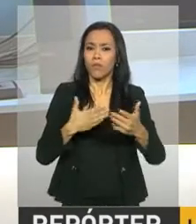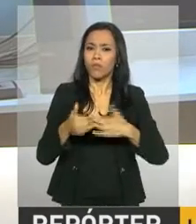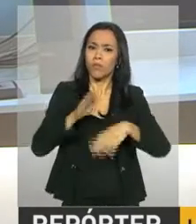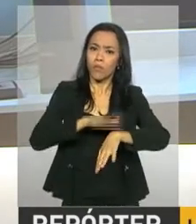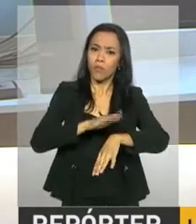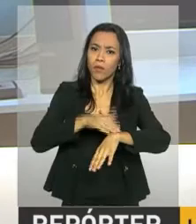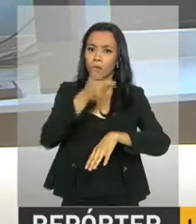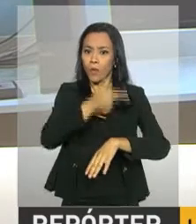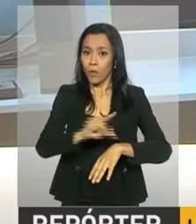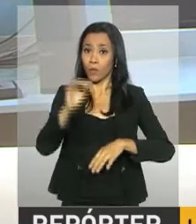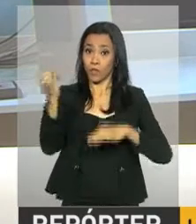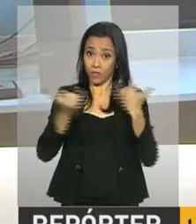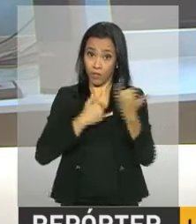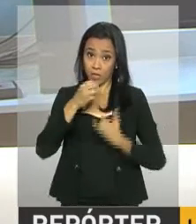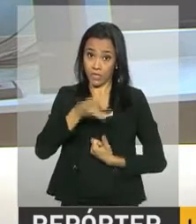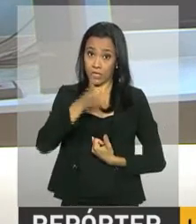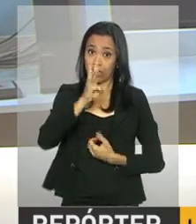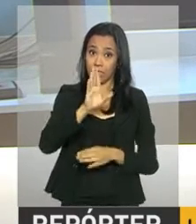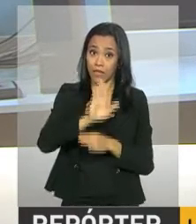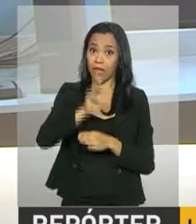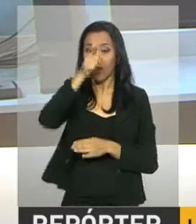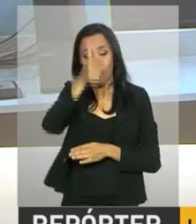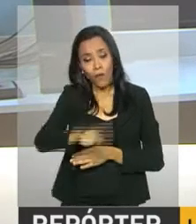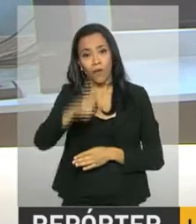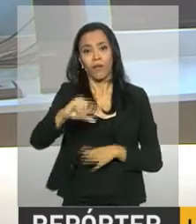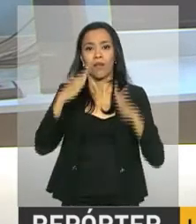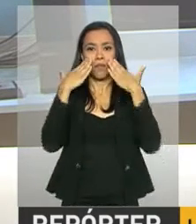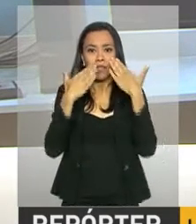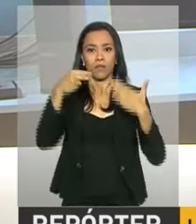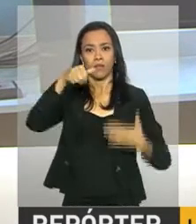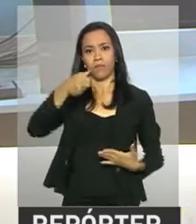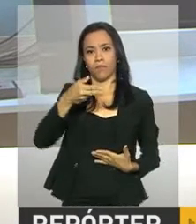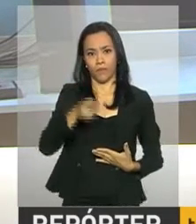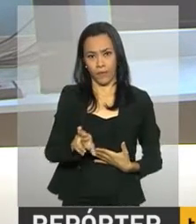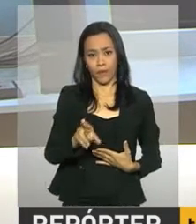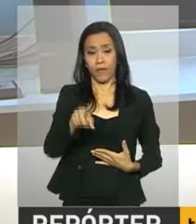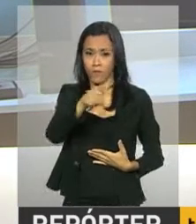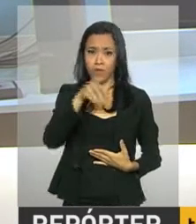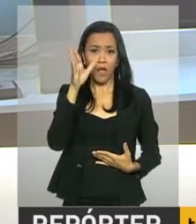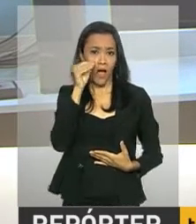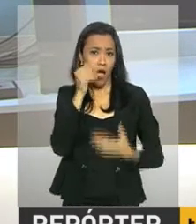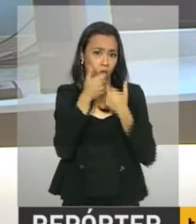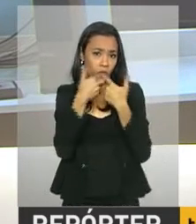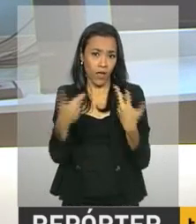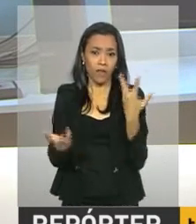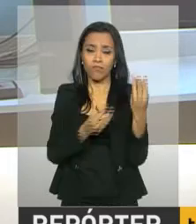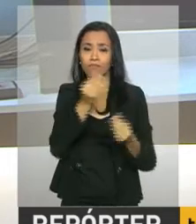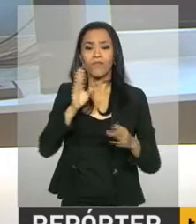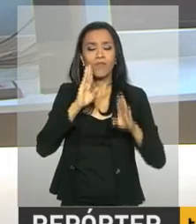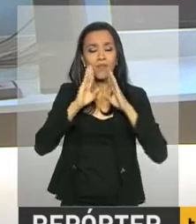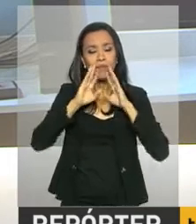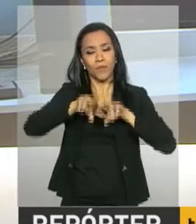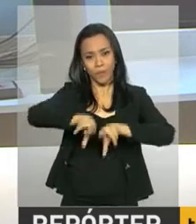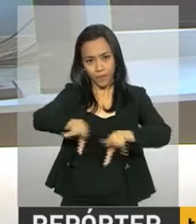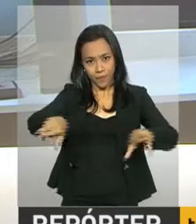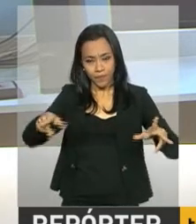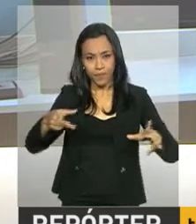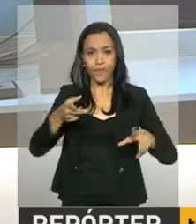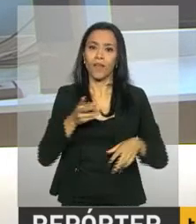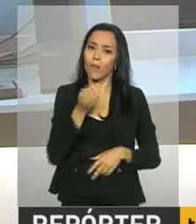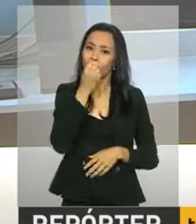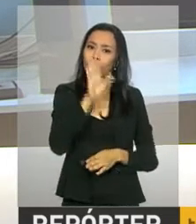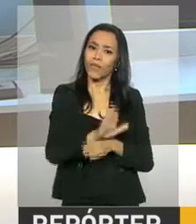informações ou às três da tarde na próxima edição do repórter nbr acompanhe também as novidades em nossas redes sociais